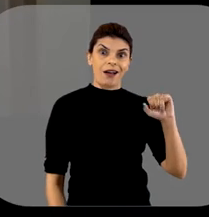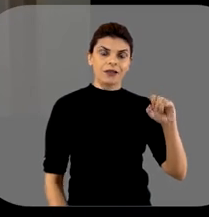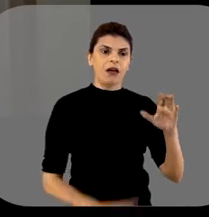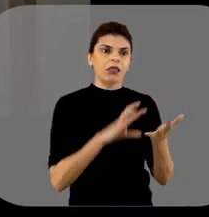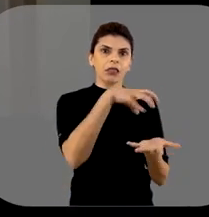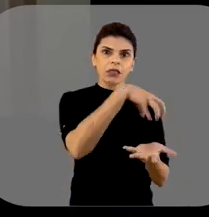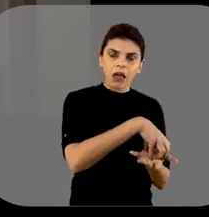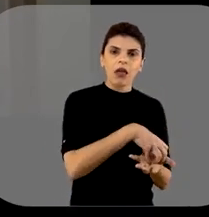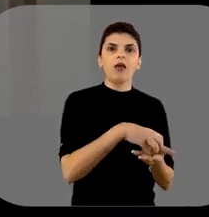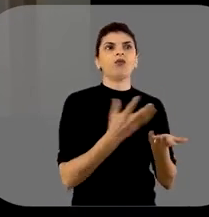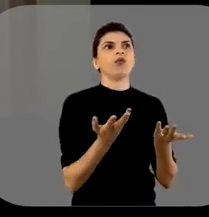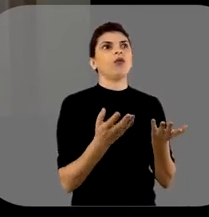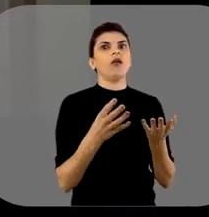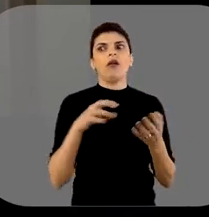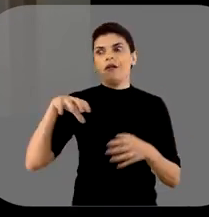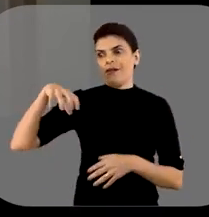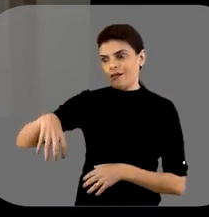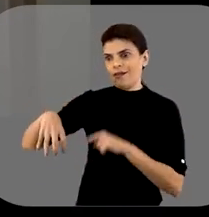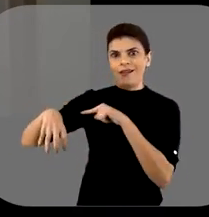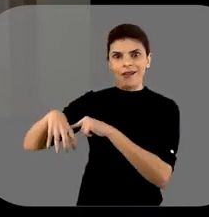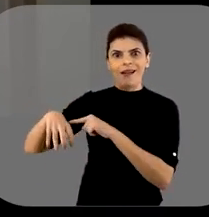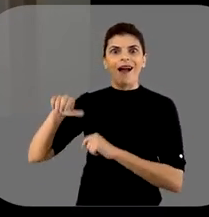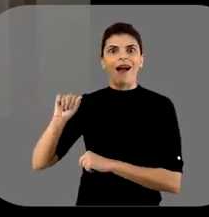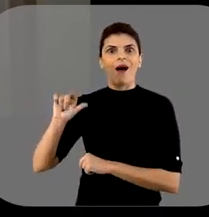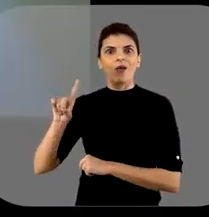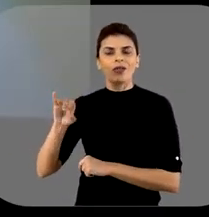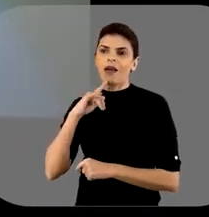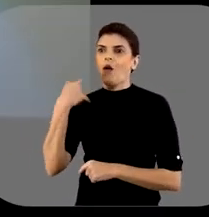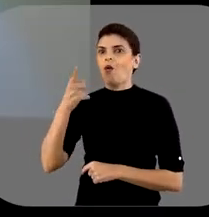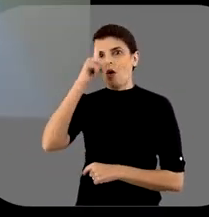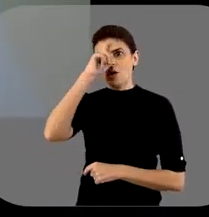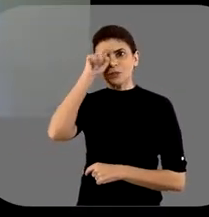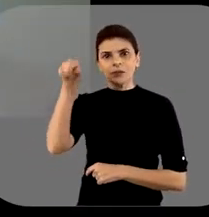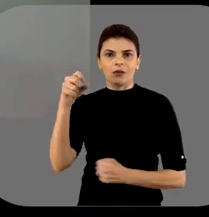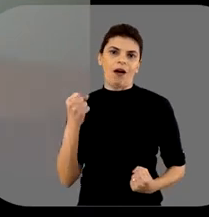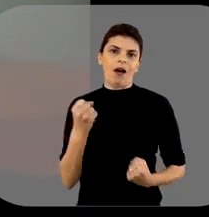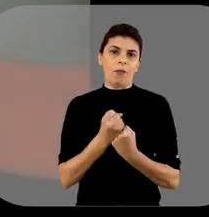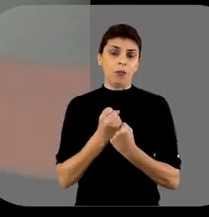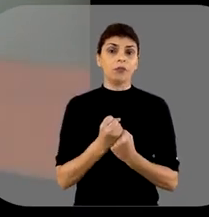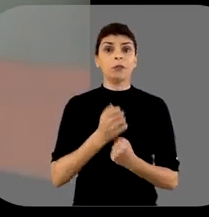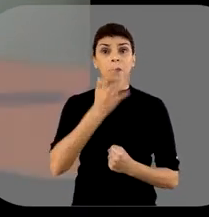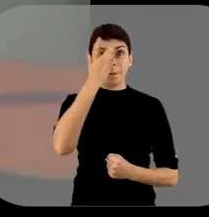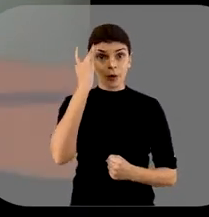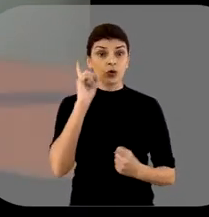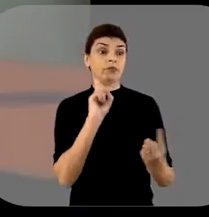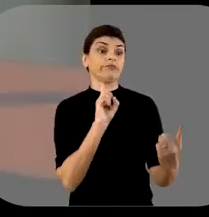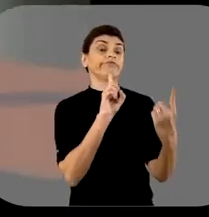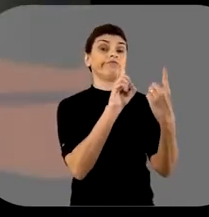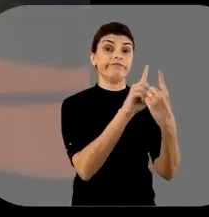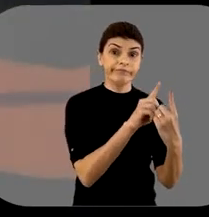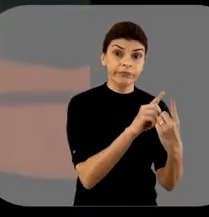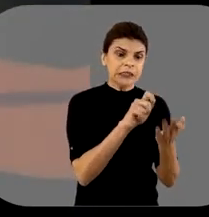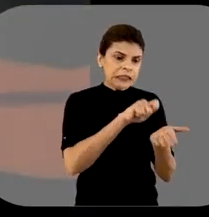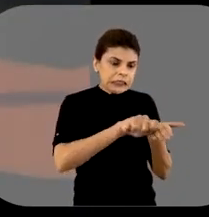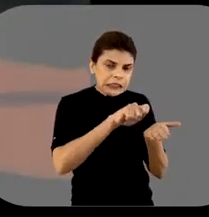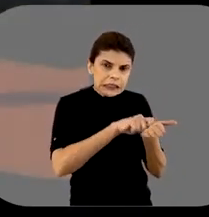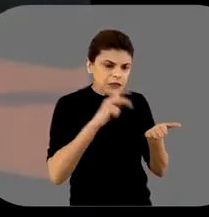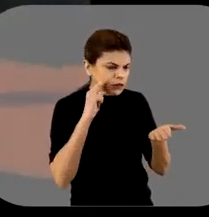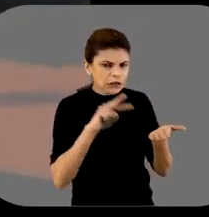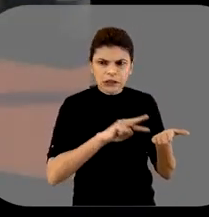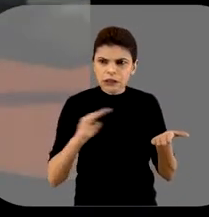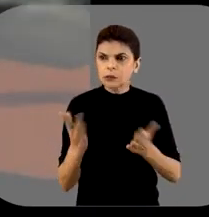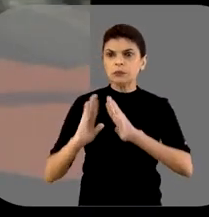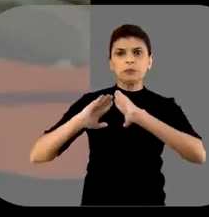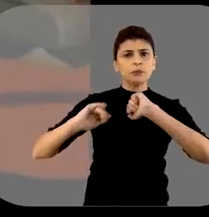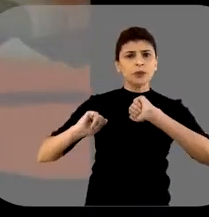dentro da aldeia, você encontrar no hospital que presta apoio. Alguém tem que chegar até a minha pessoa por escrito para que eu solicite o que estão